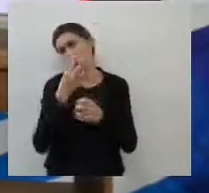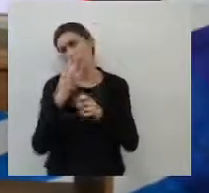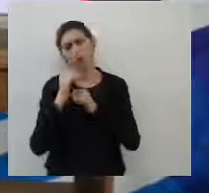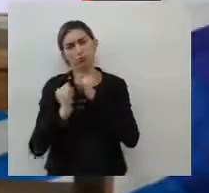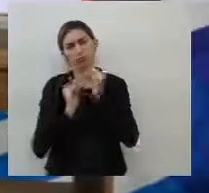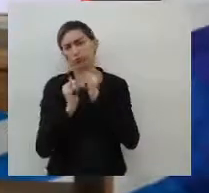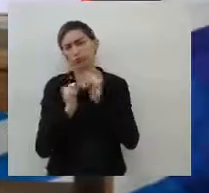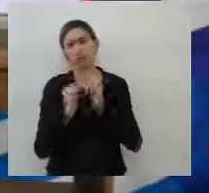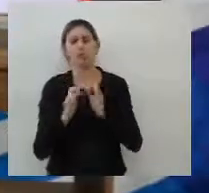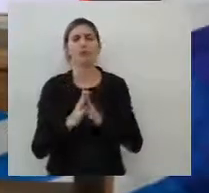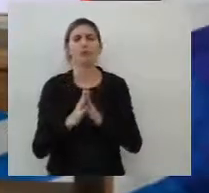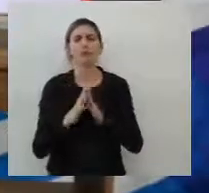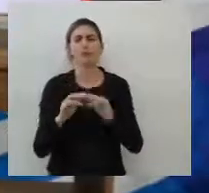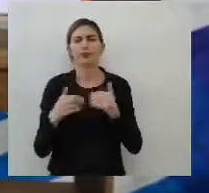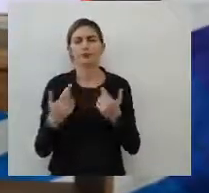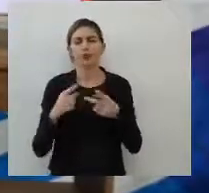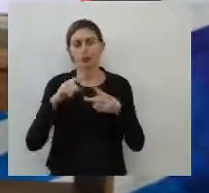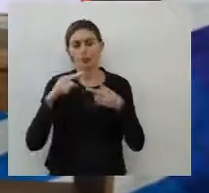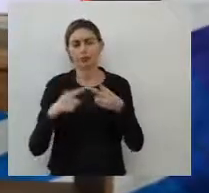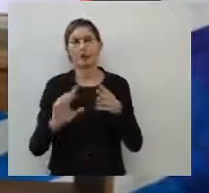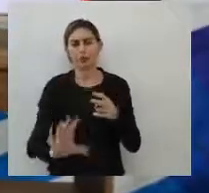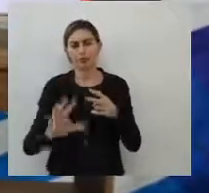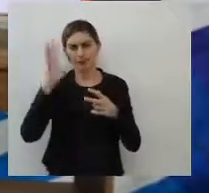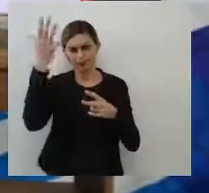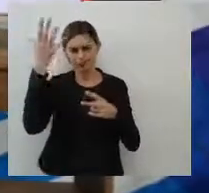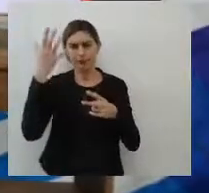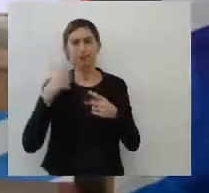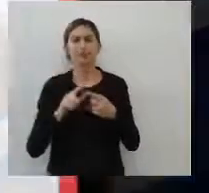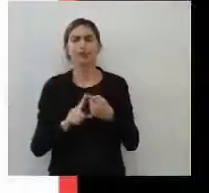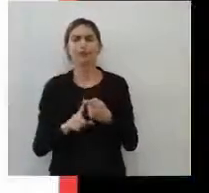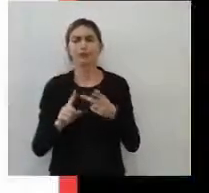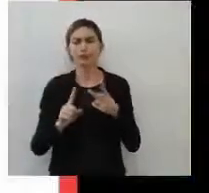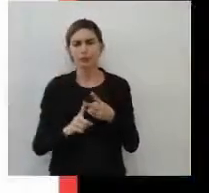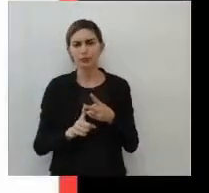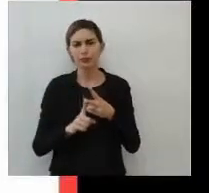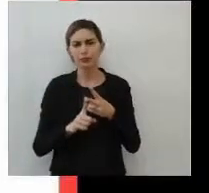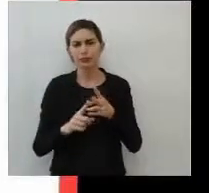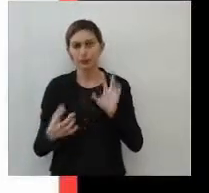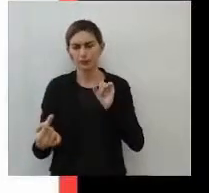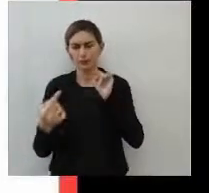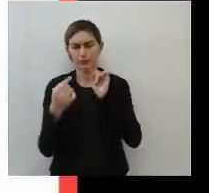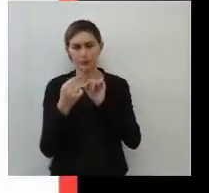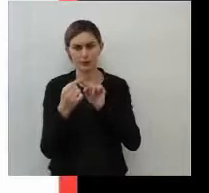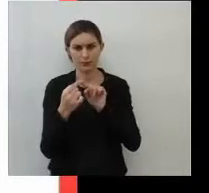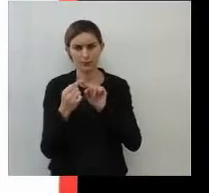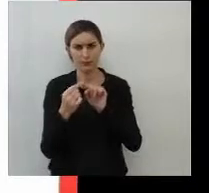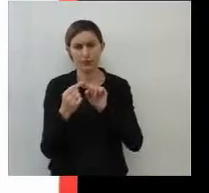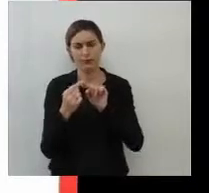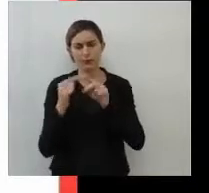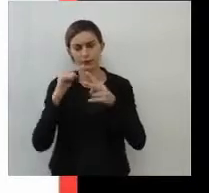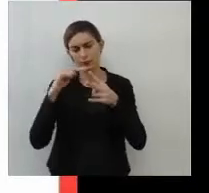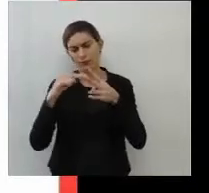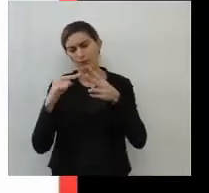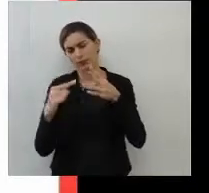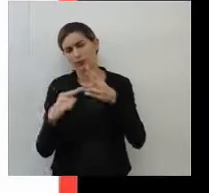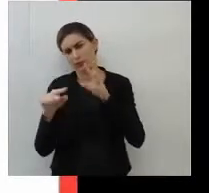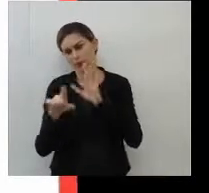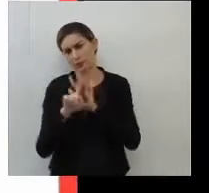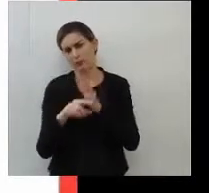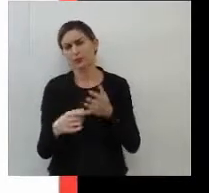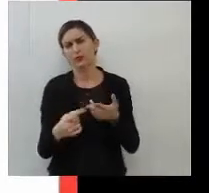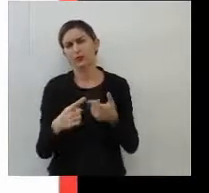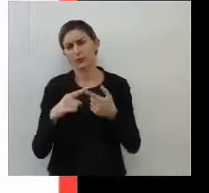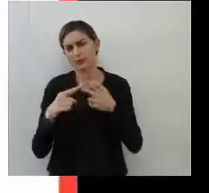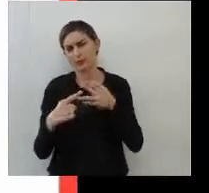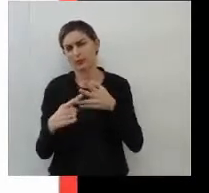internet, são 2 acontecimentos que vão estar atrelados a essas três